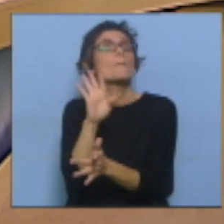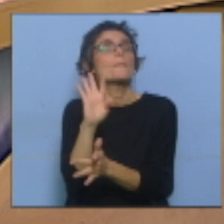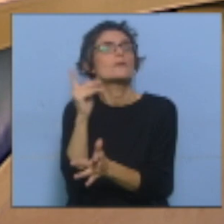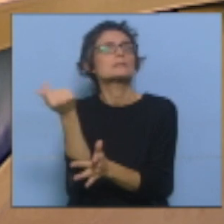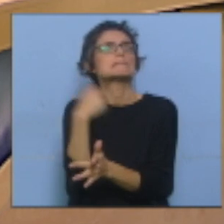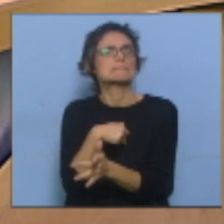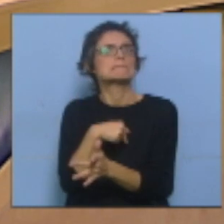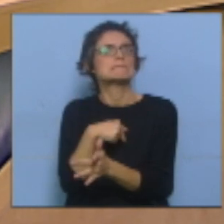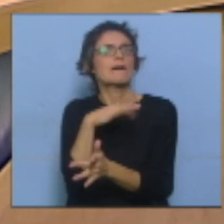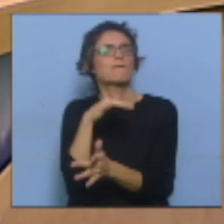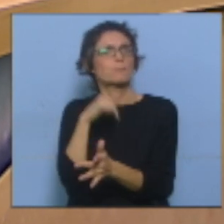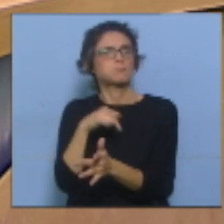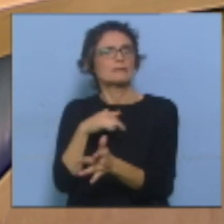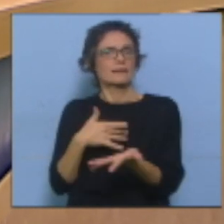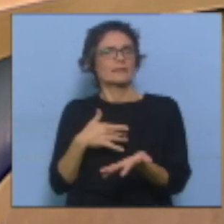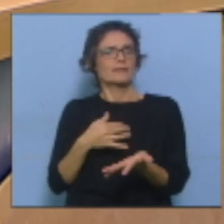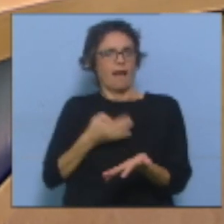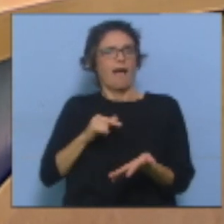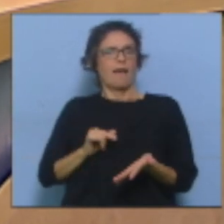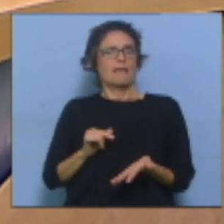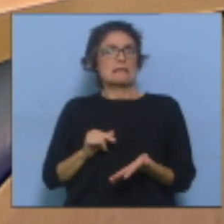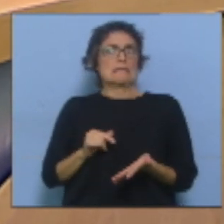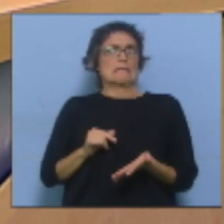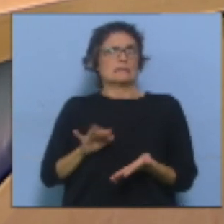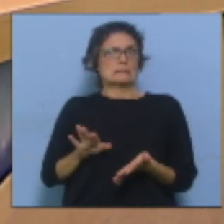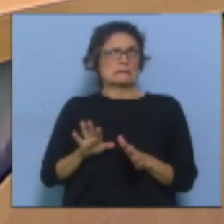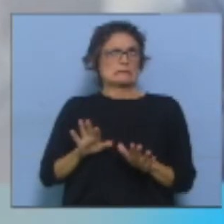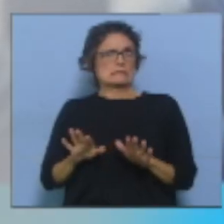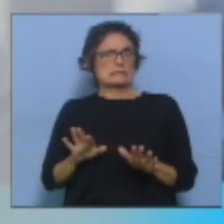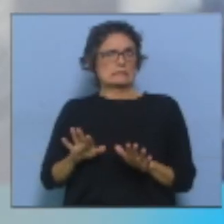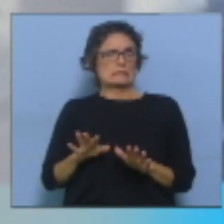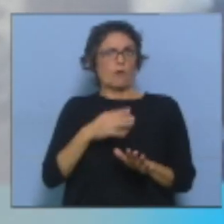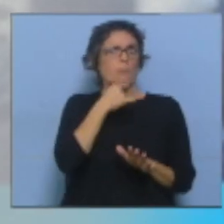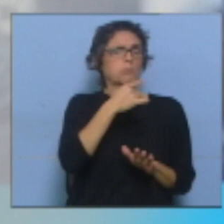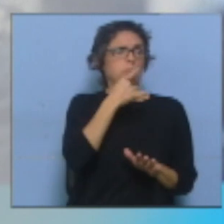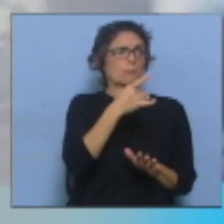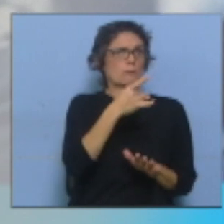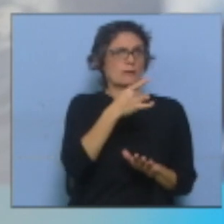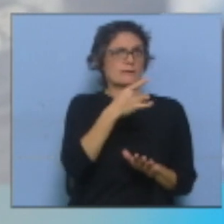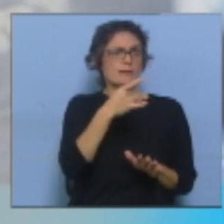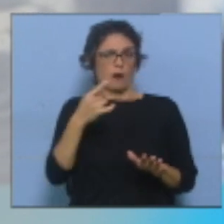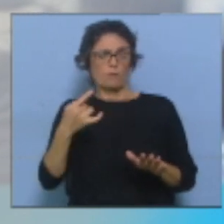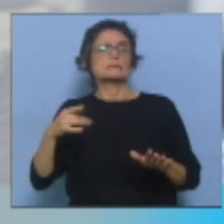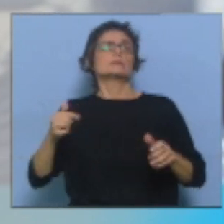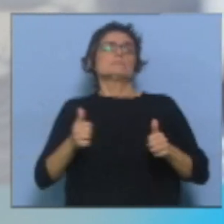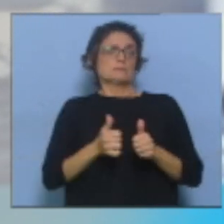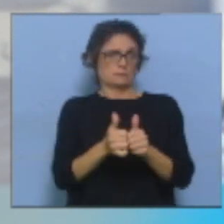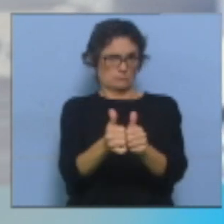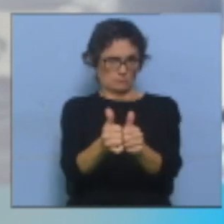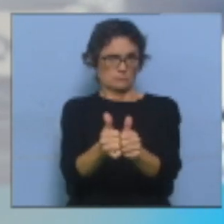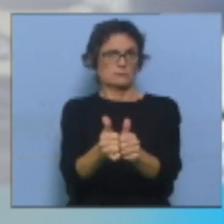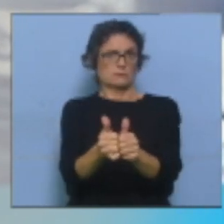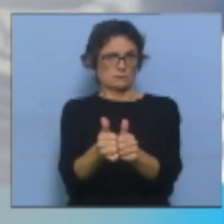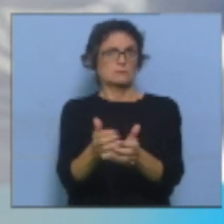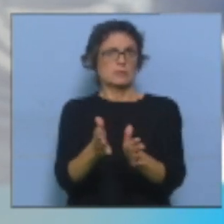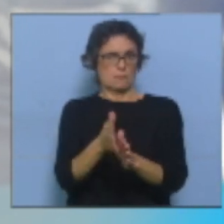isso. porta, não é? Nós pensamos, bom, então temos que ter coerência com aquilo que acreditamos, se é mesmo para